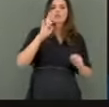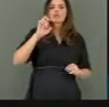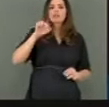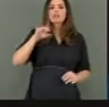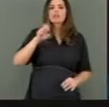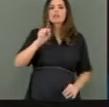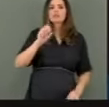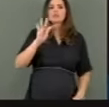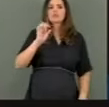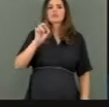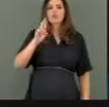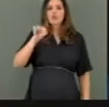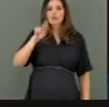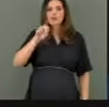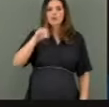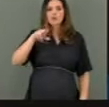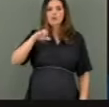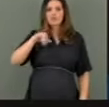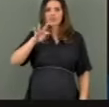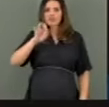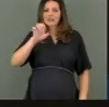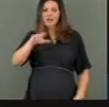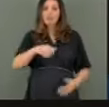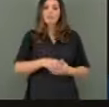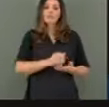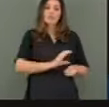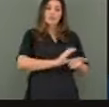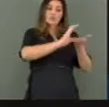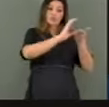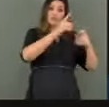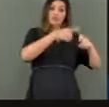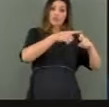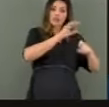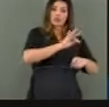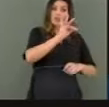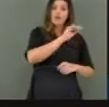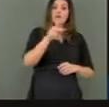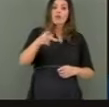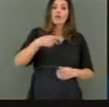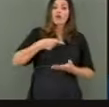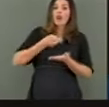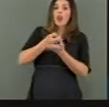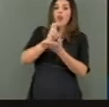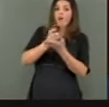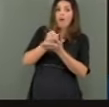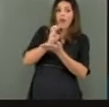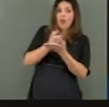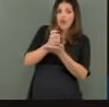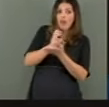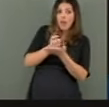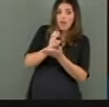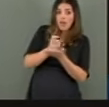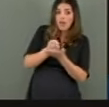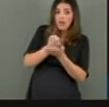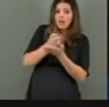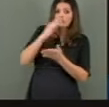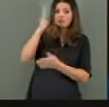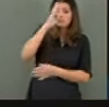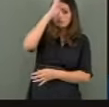Medicina autorizou a prescrição somente para tratamento de epilepsia de crianças e do